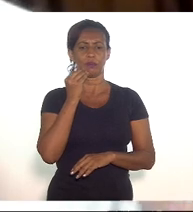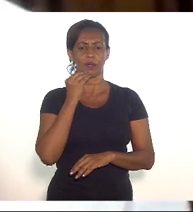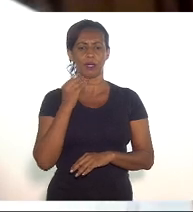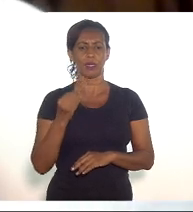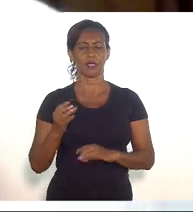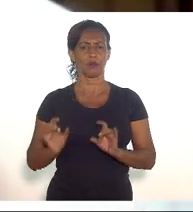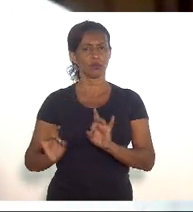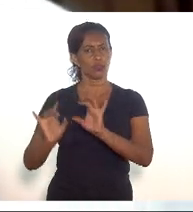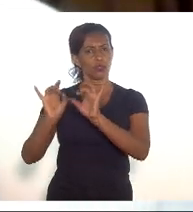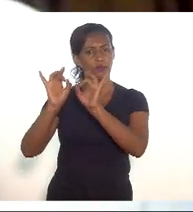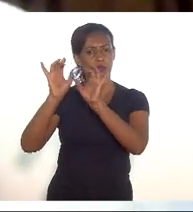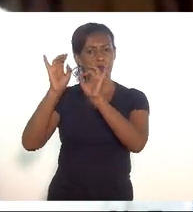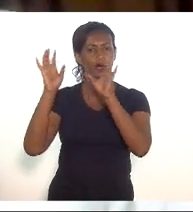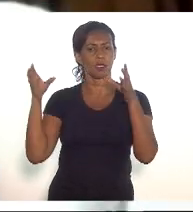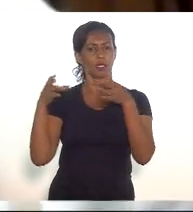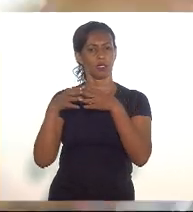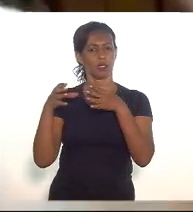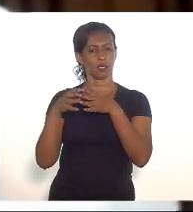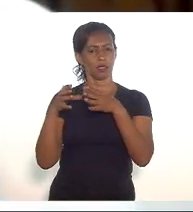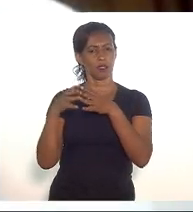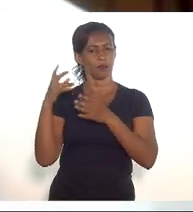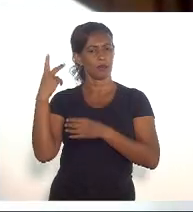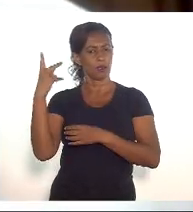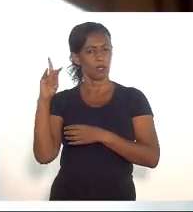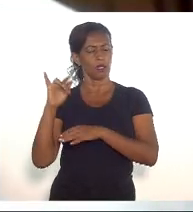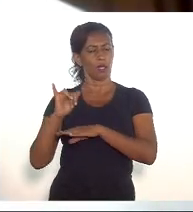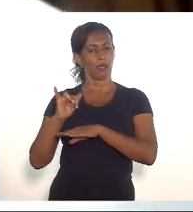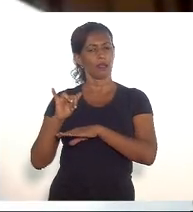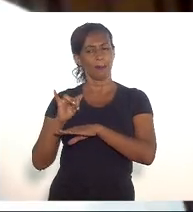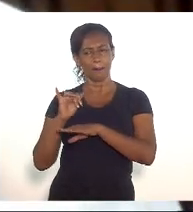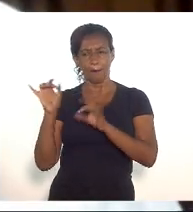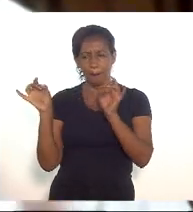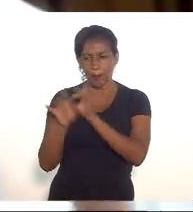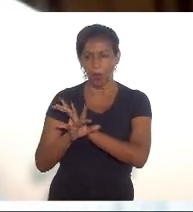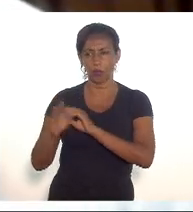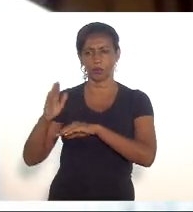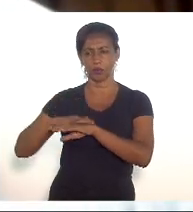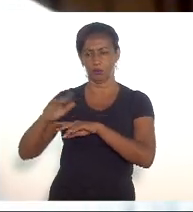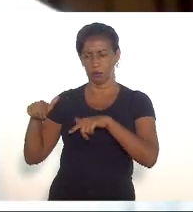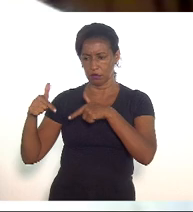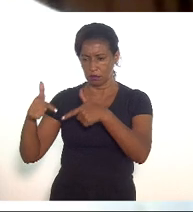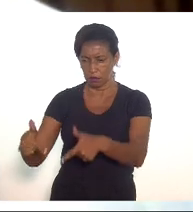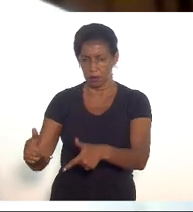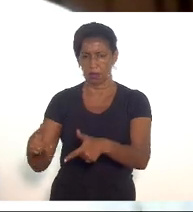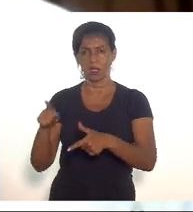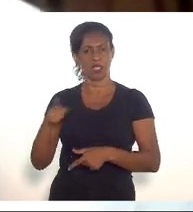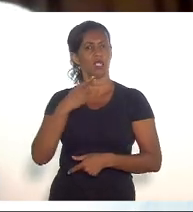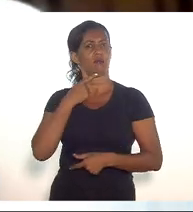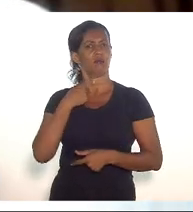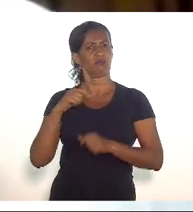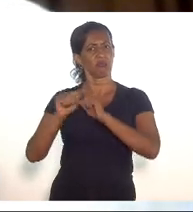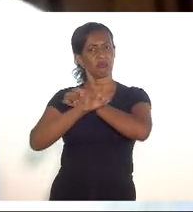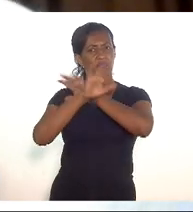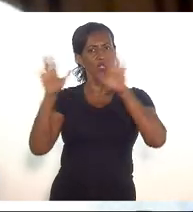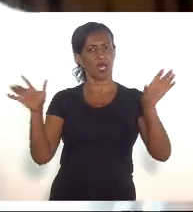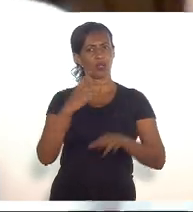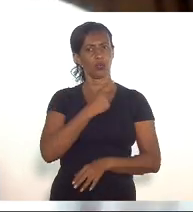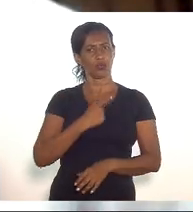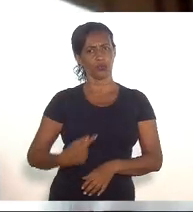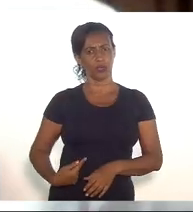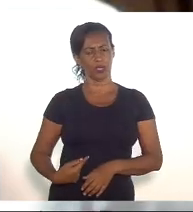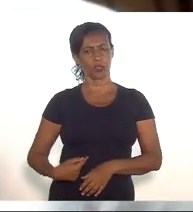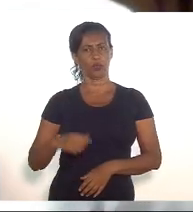muita especialidade, a equipe dele está preparada para organizar isso e é um querer claro, do governador Cláudio